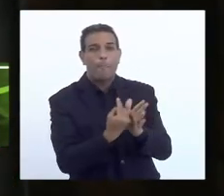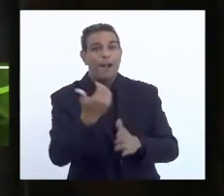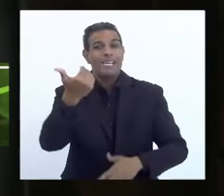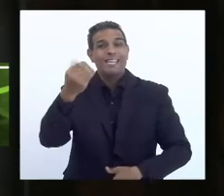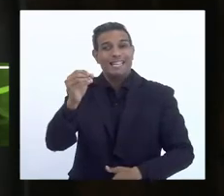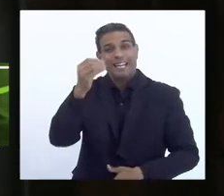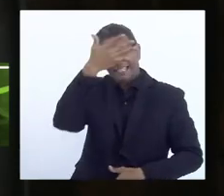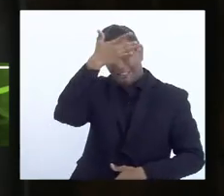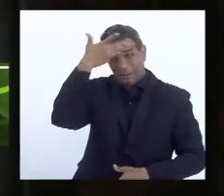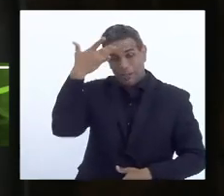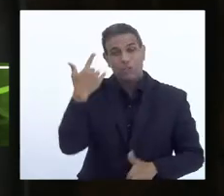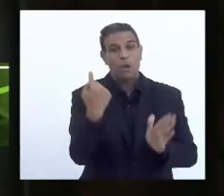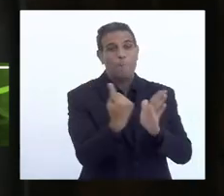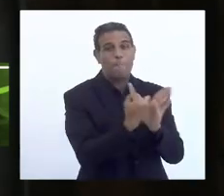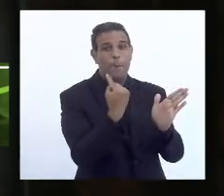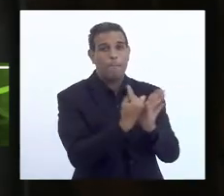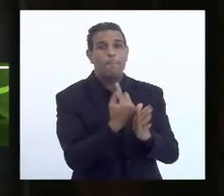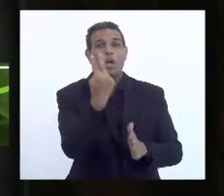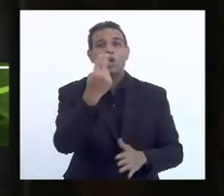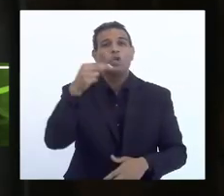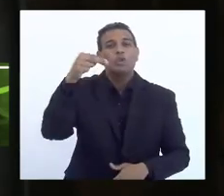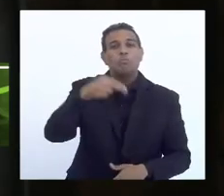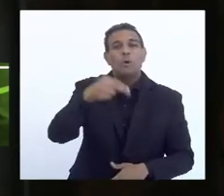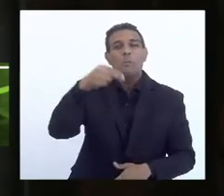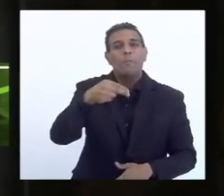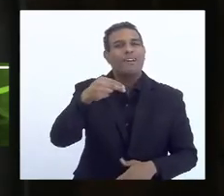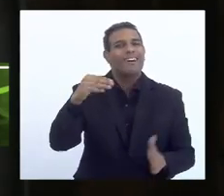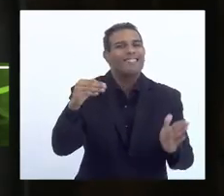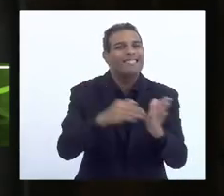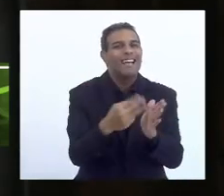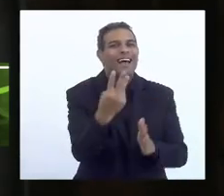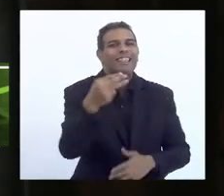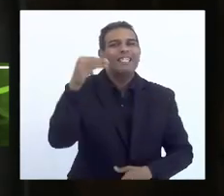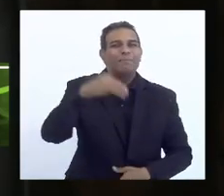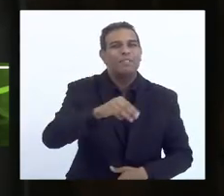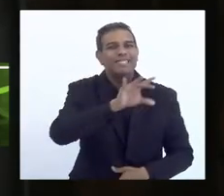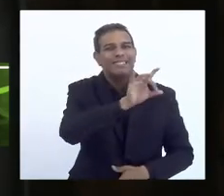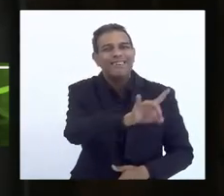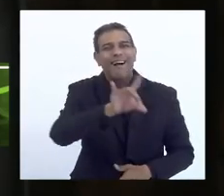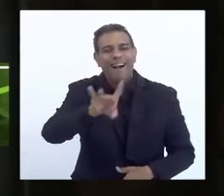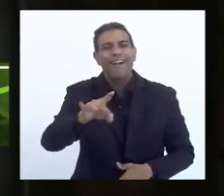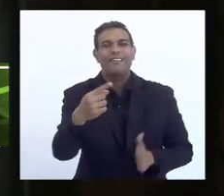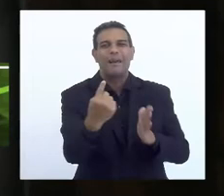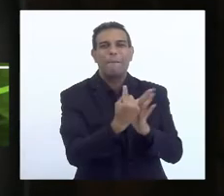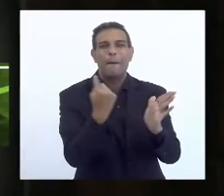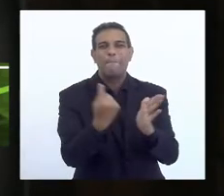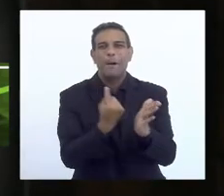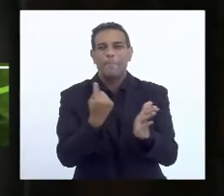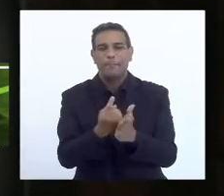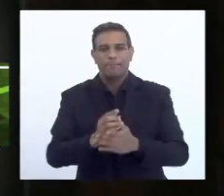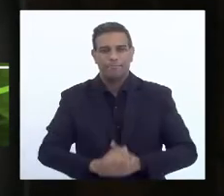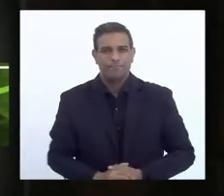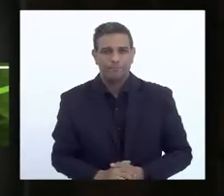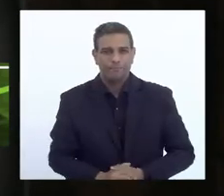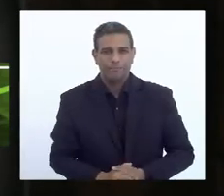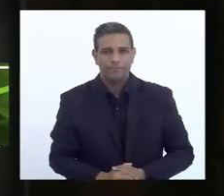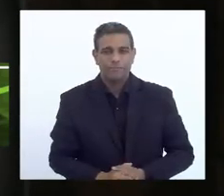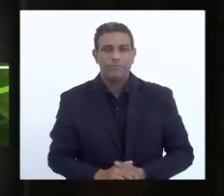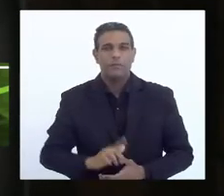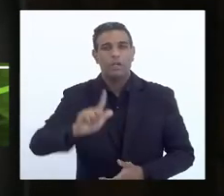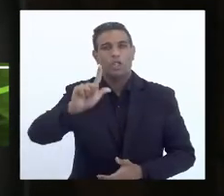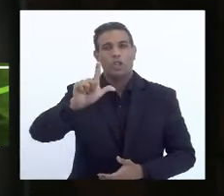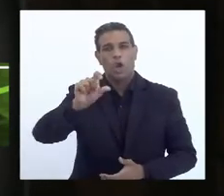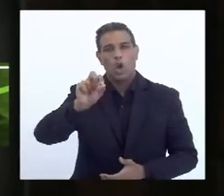pessoas, 2 minutos, no máximo 3 de fala, tá bom? E as pessoas são o seguinte, ó, Glória